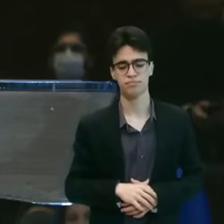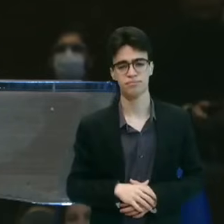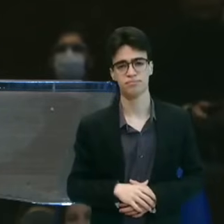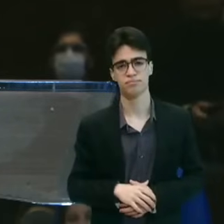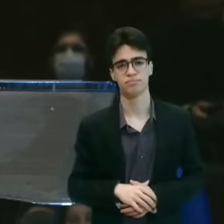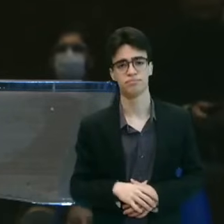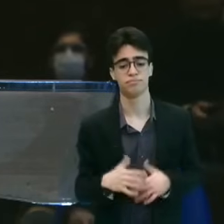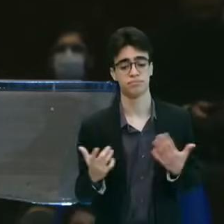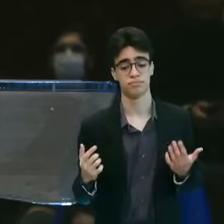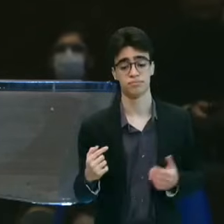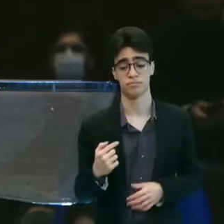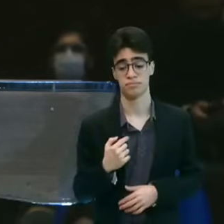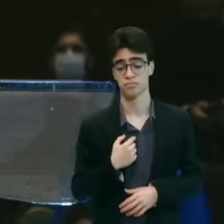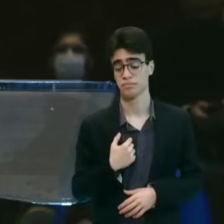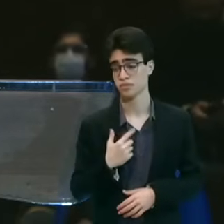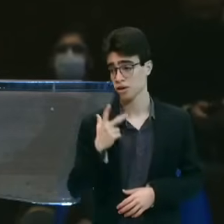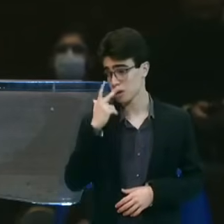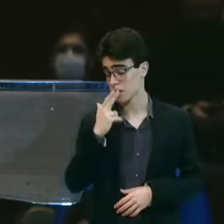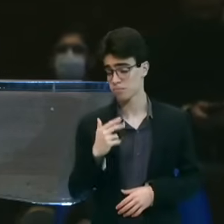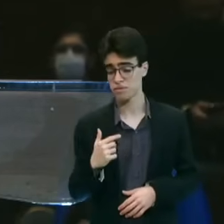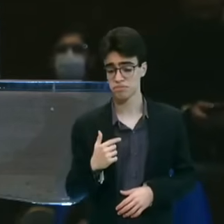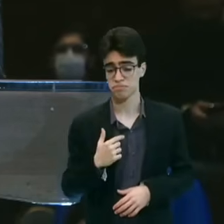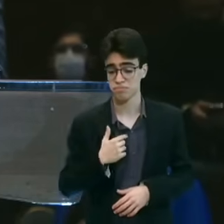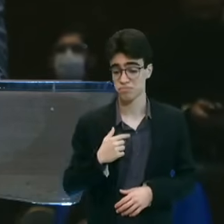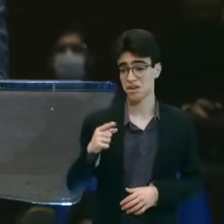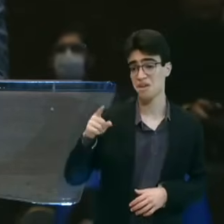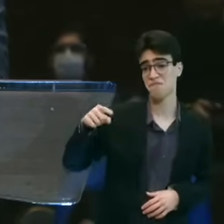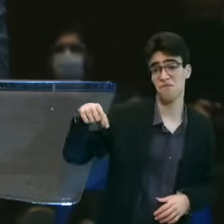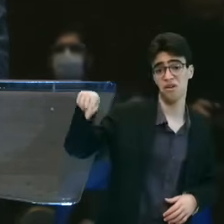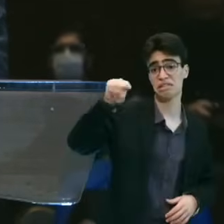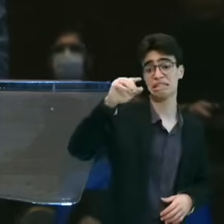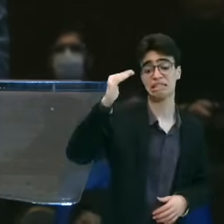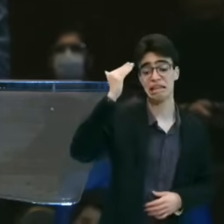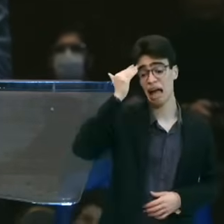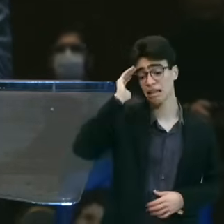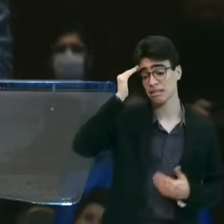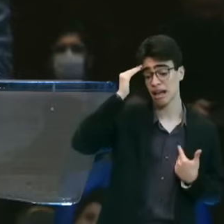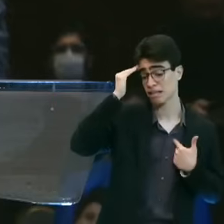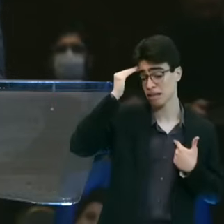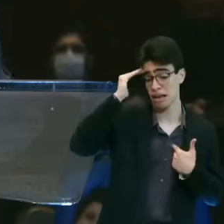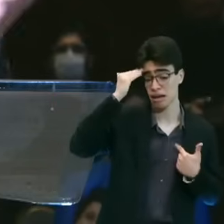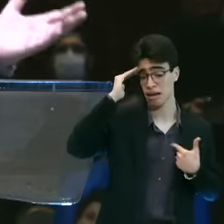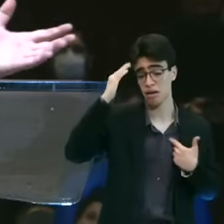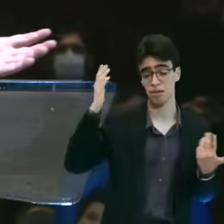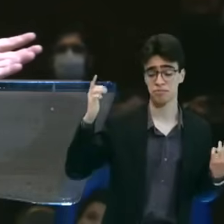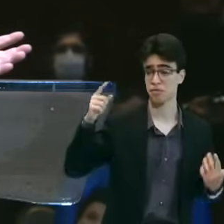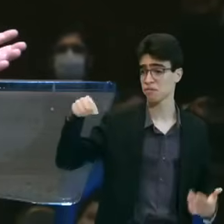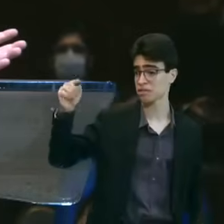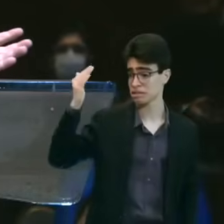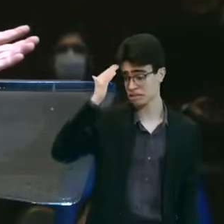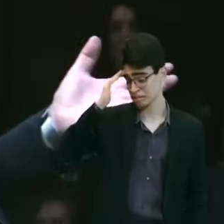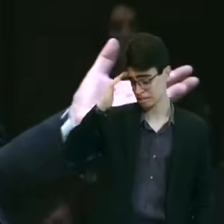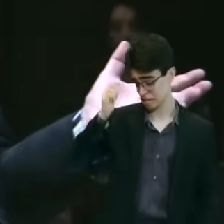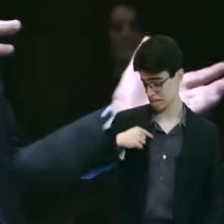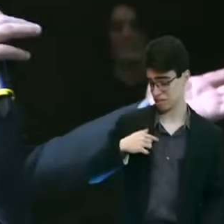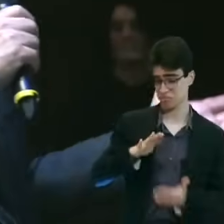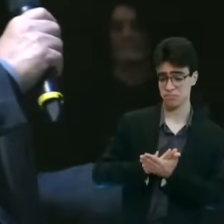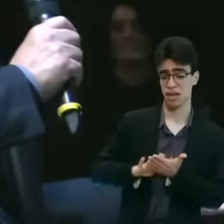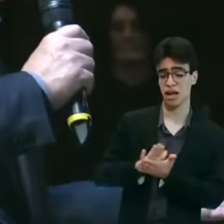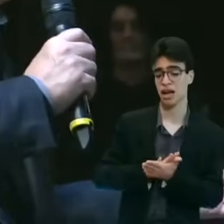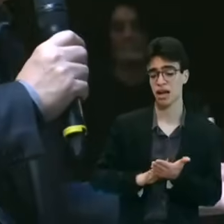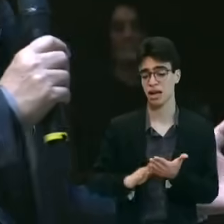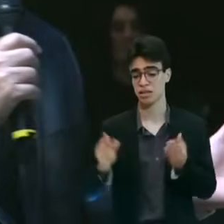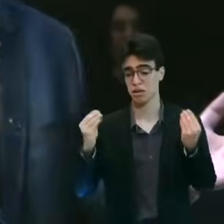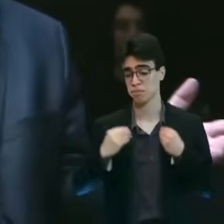E eu sou vítima da incompreensão de todo mundo. Ninguém me entende, está vendo? Ninguém